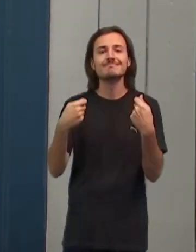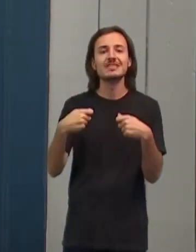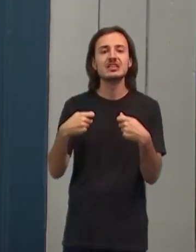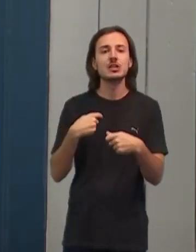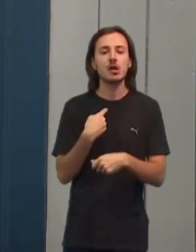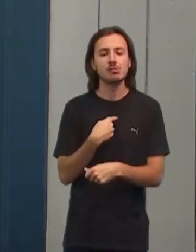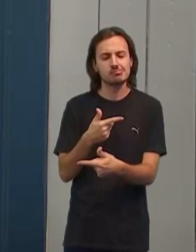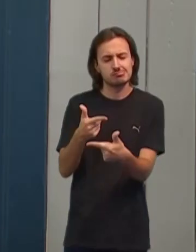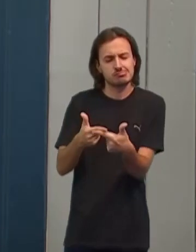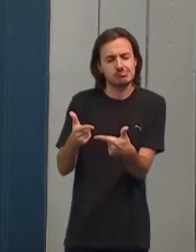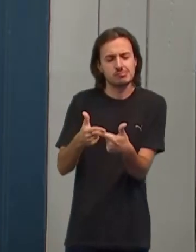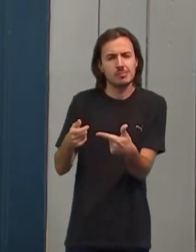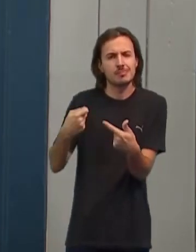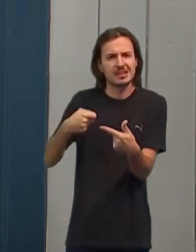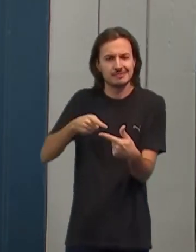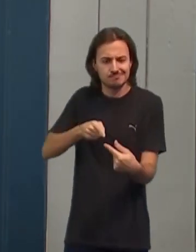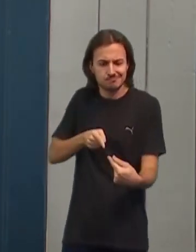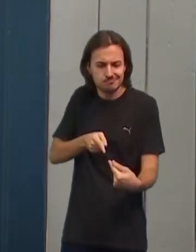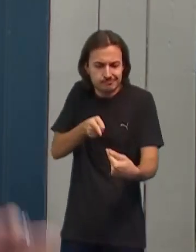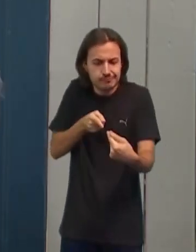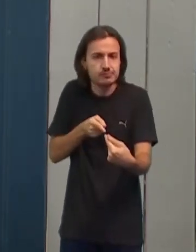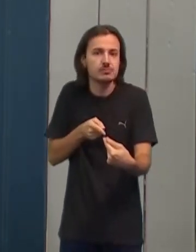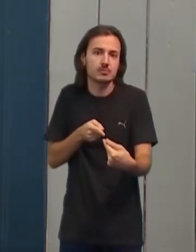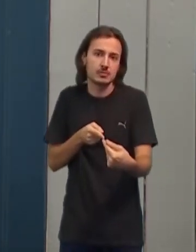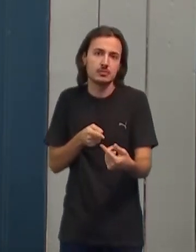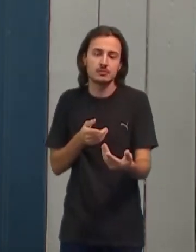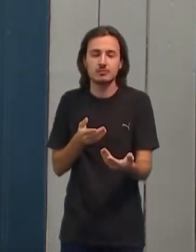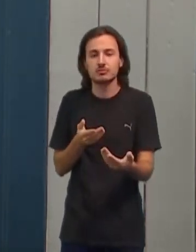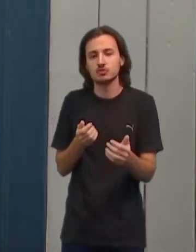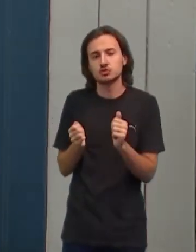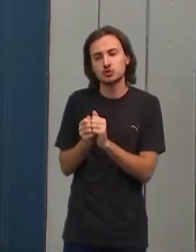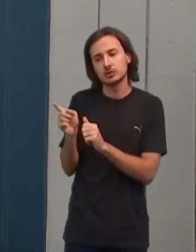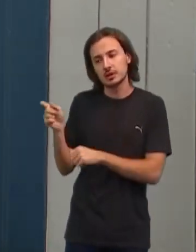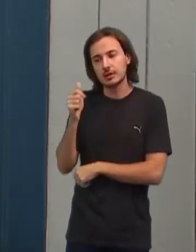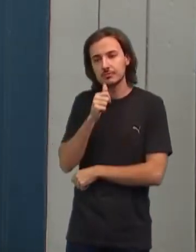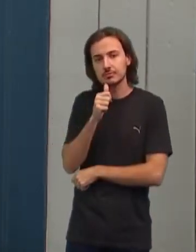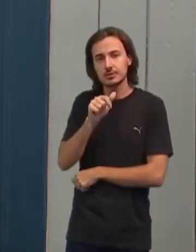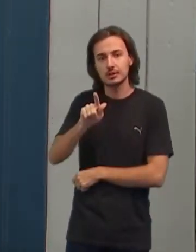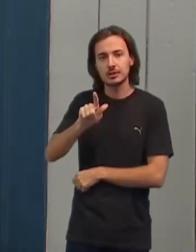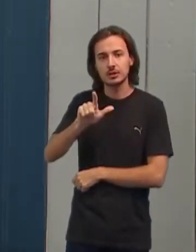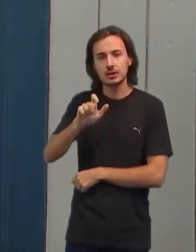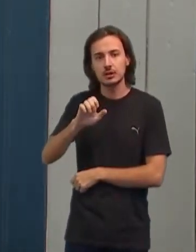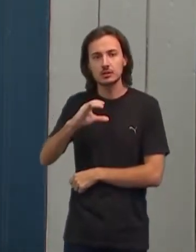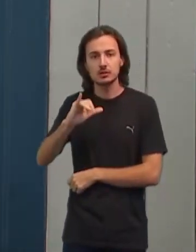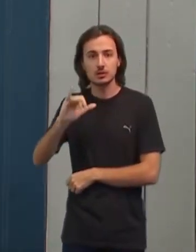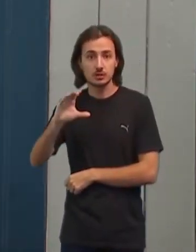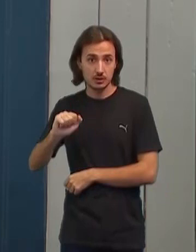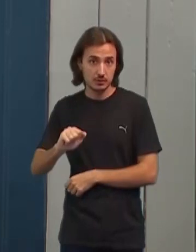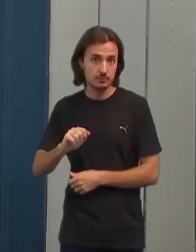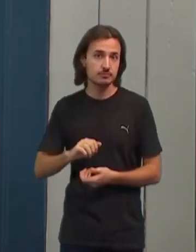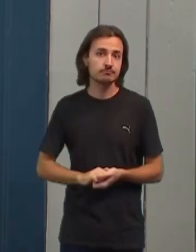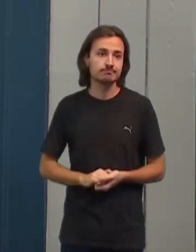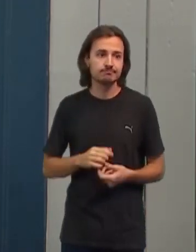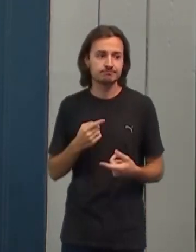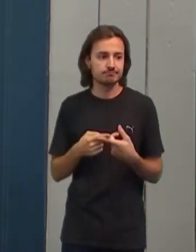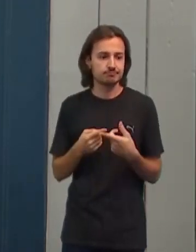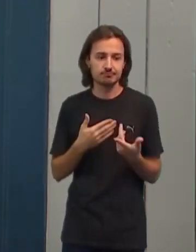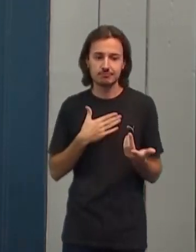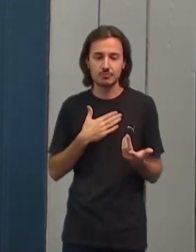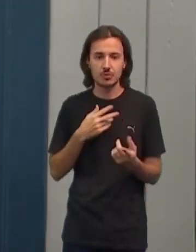né, com esse projeto de lei da companheira Gleice, que se tornou, no meu ponto de vista, um ponto de apoio.